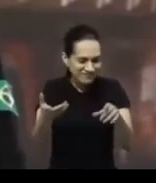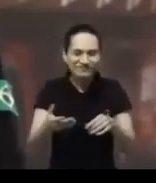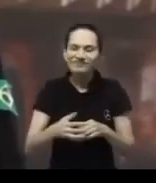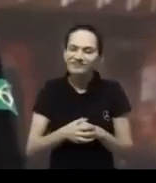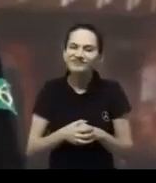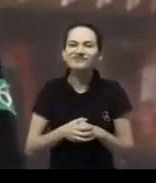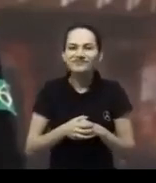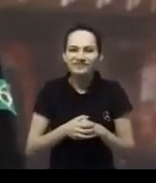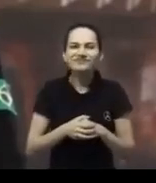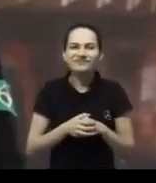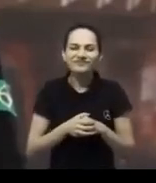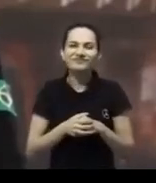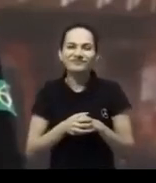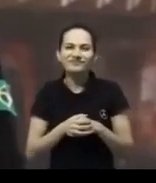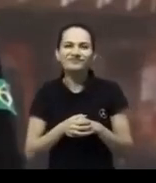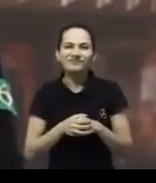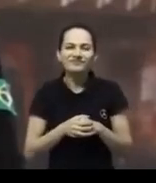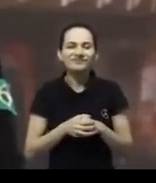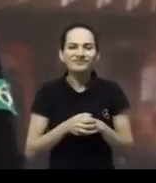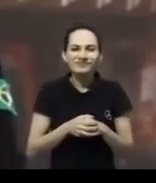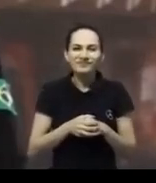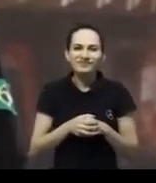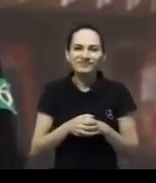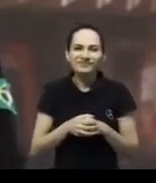E é isso,